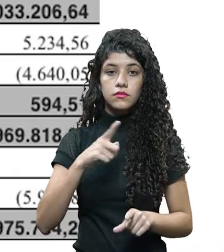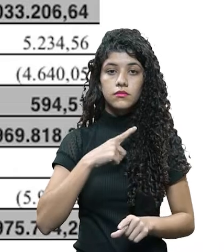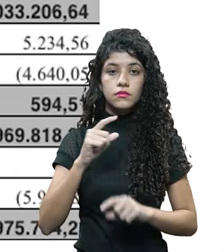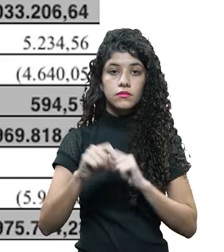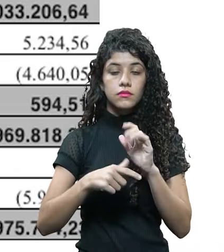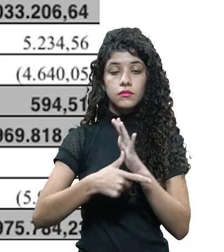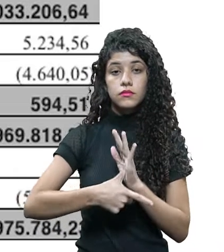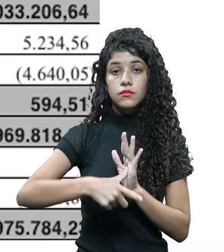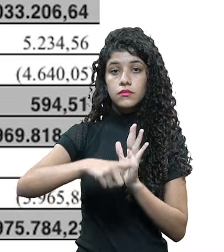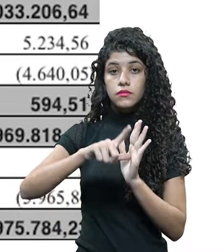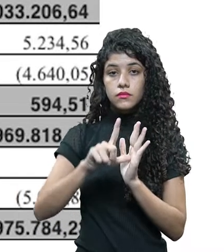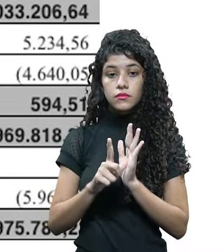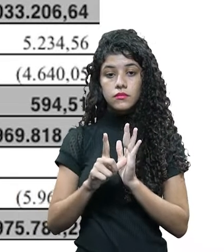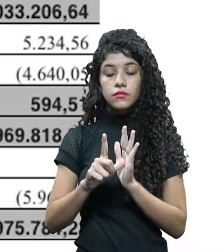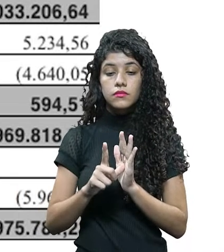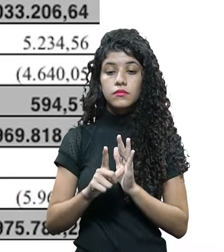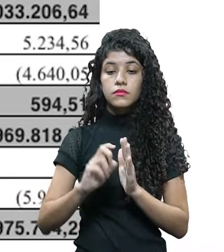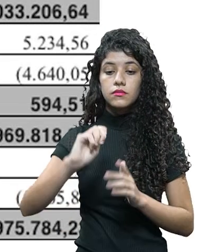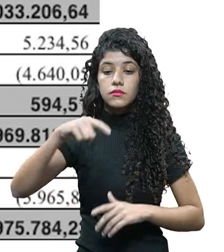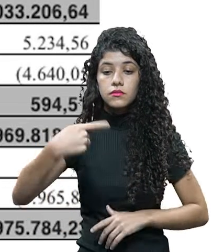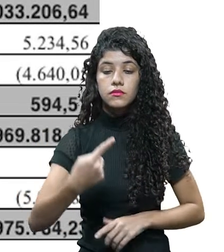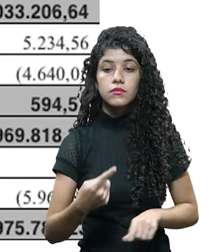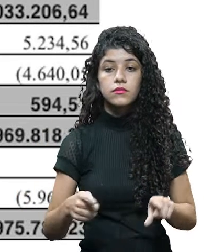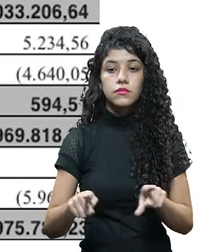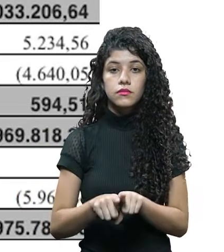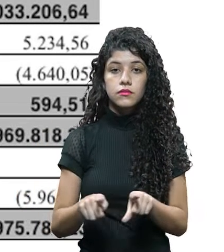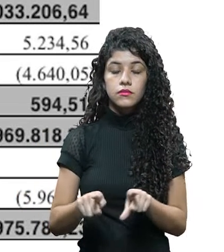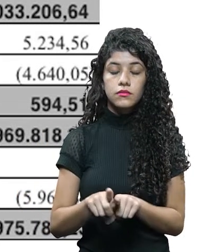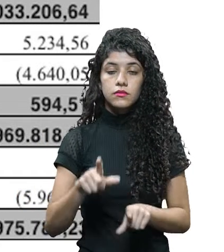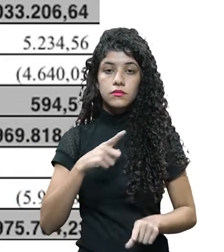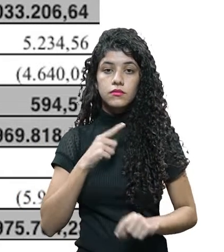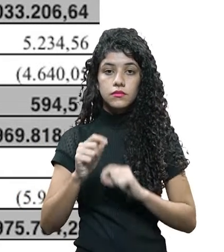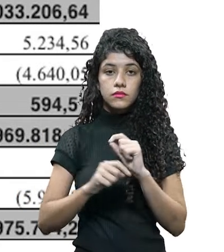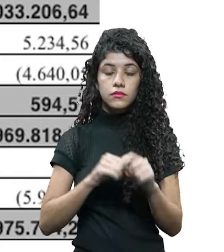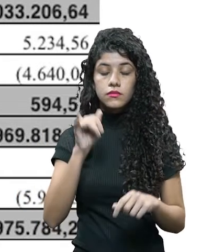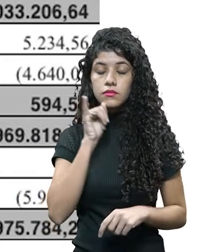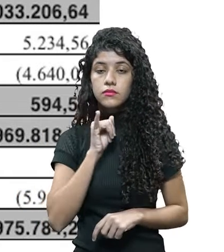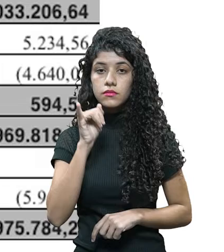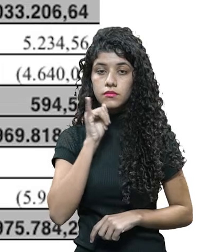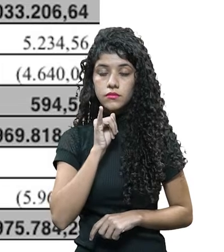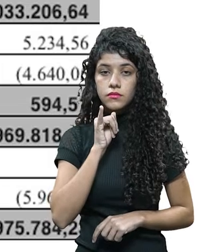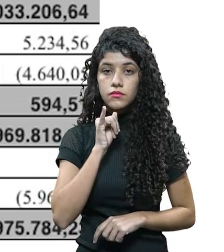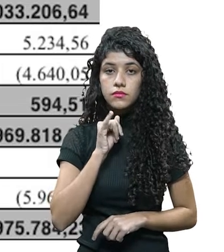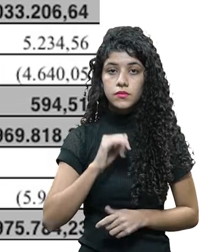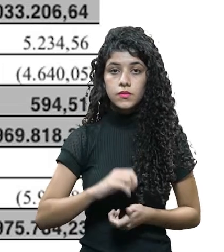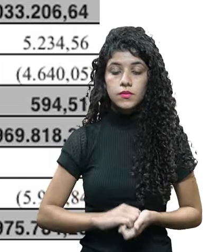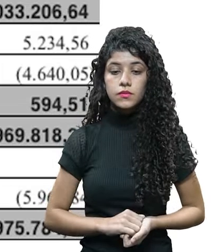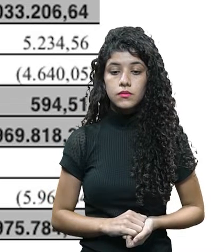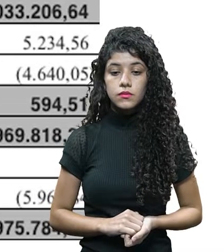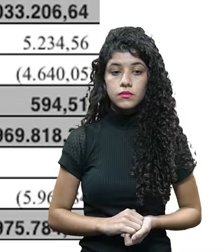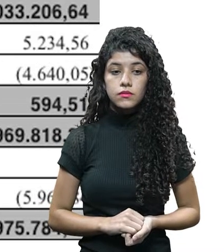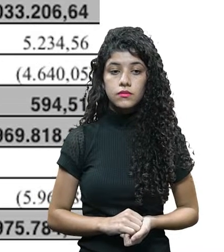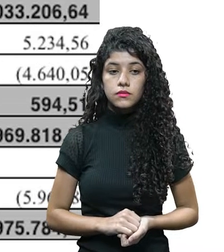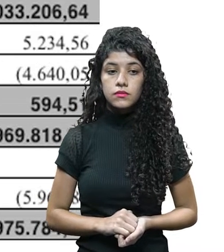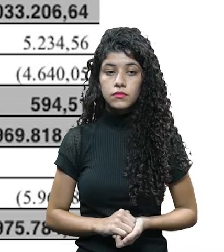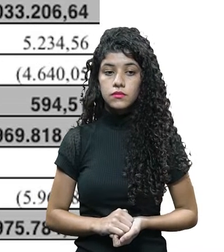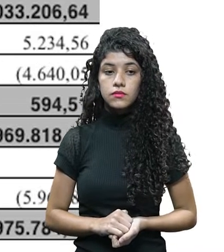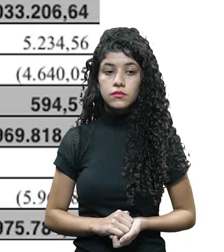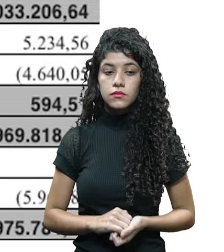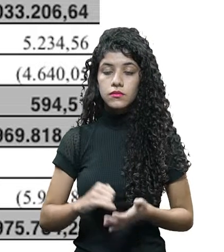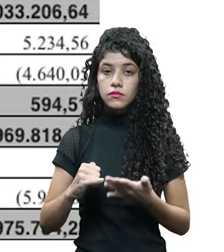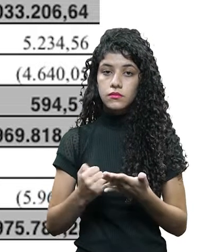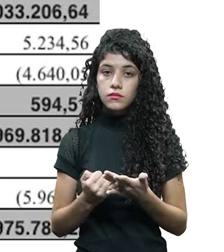os resultados antes dos impostos, após a dedução dos impostos, que no nosso exemplo aqui está o imposto de renda